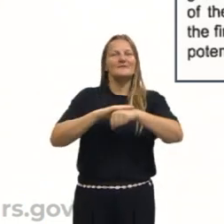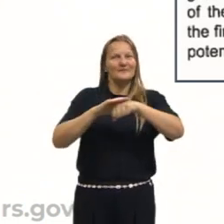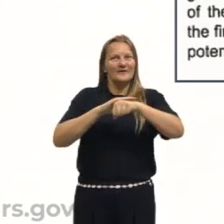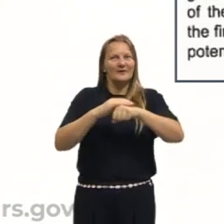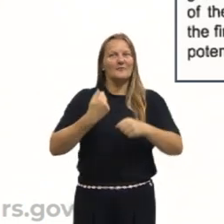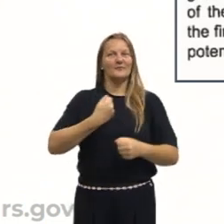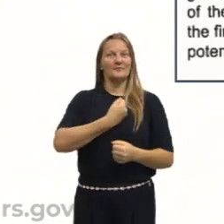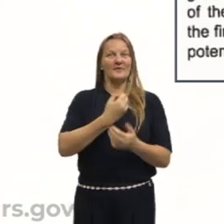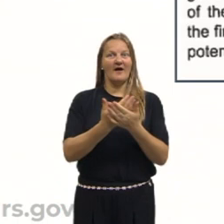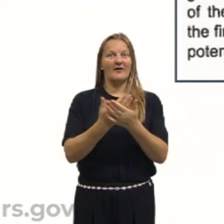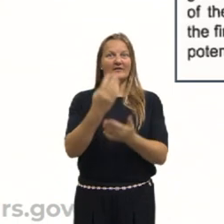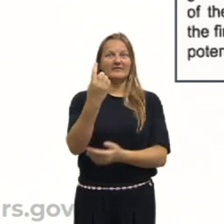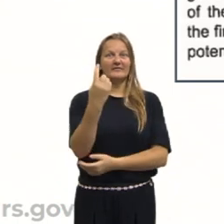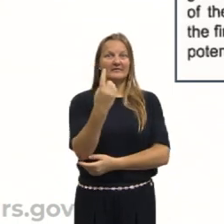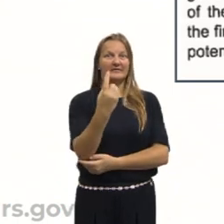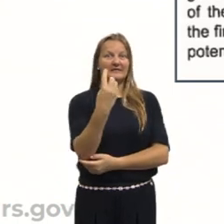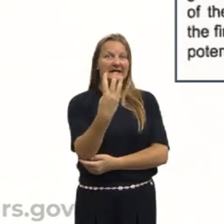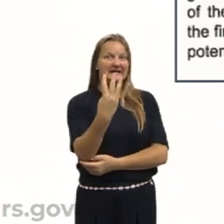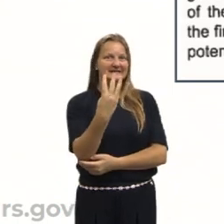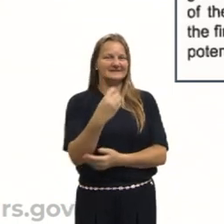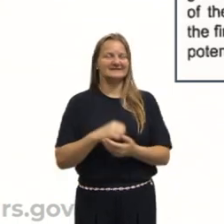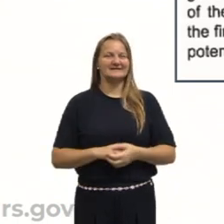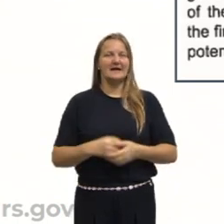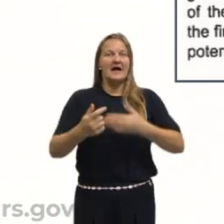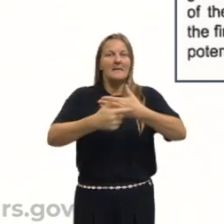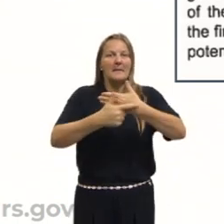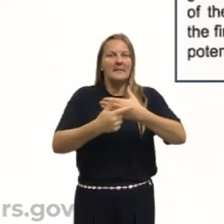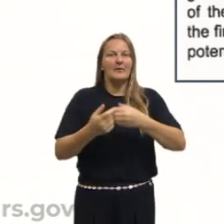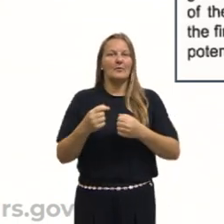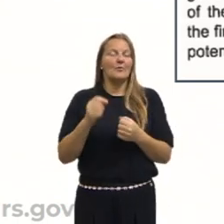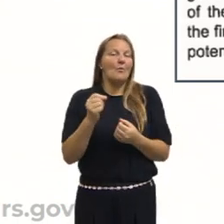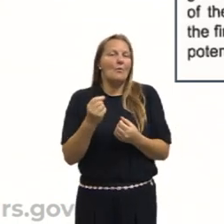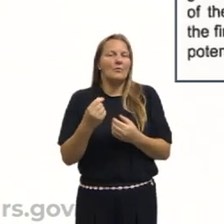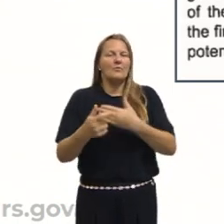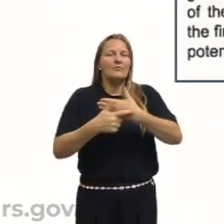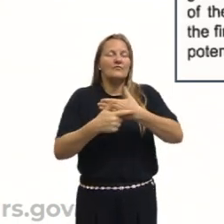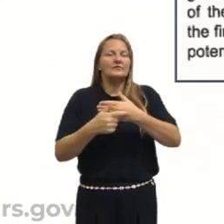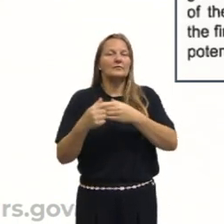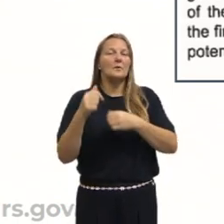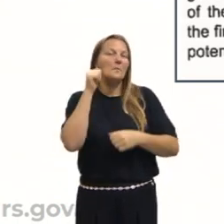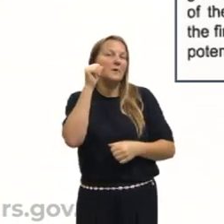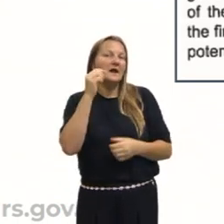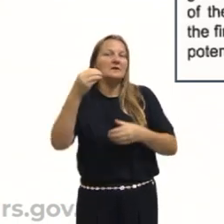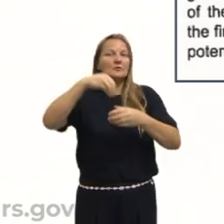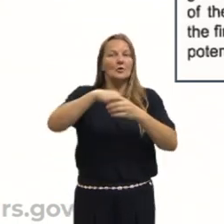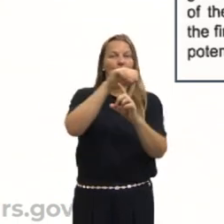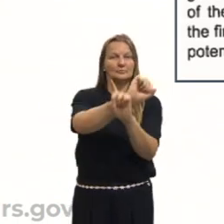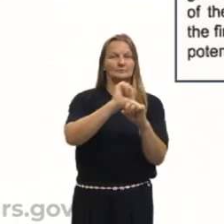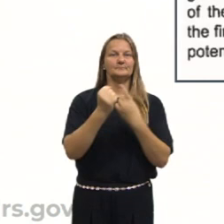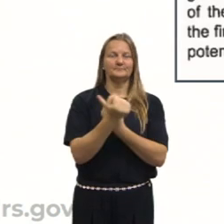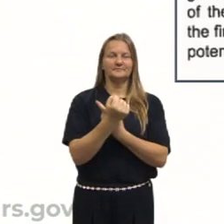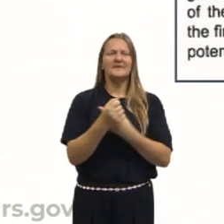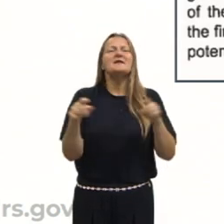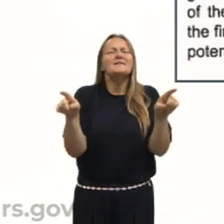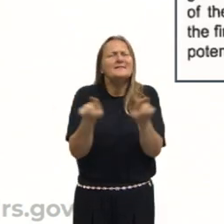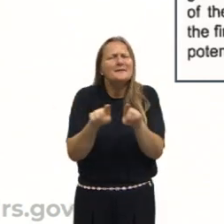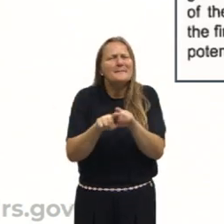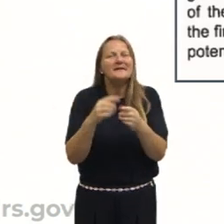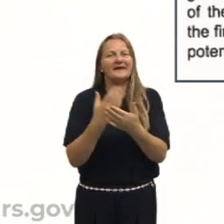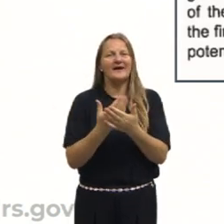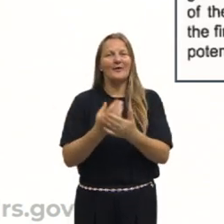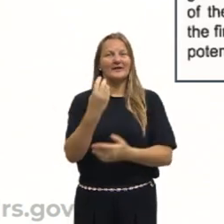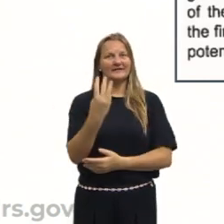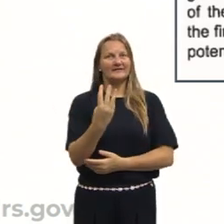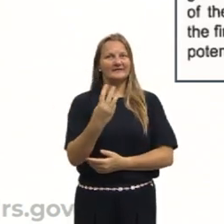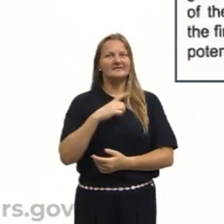aula 13 na aula 3 nós falamos sobre o papel da mulher na sociedade né Inclusive a aula na aula